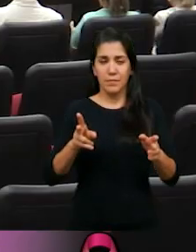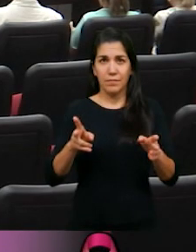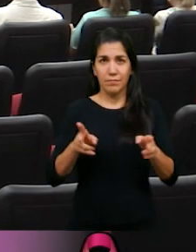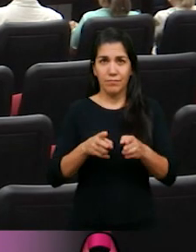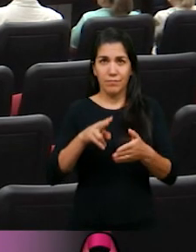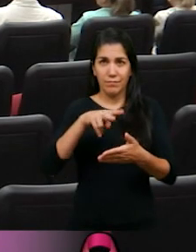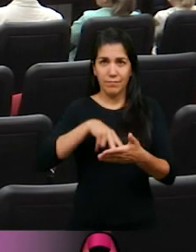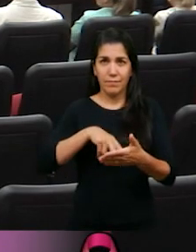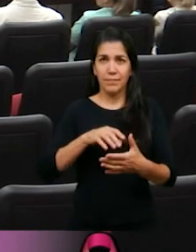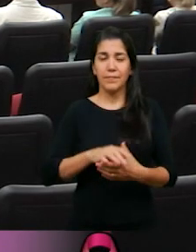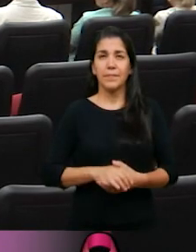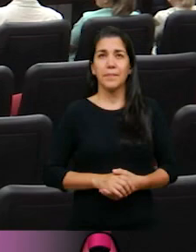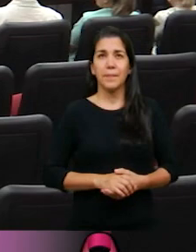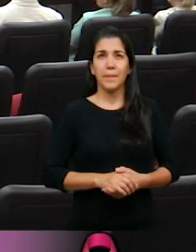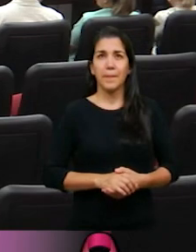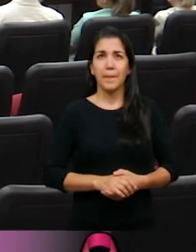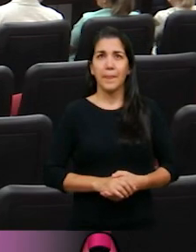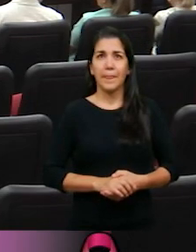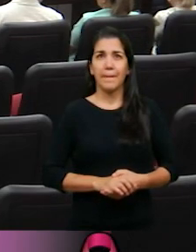diversas.